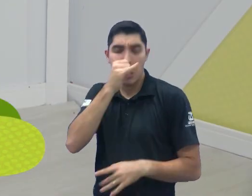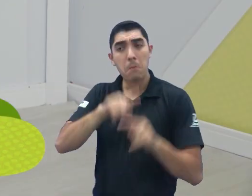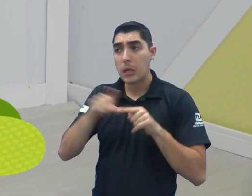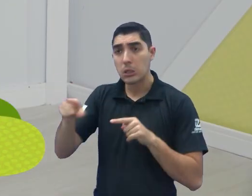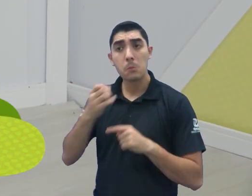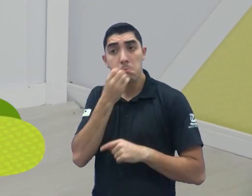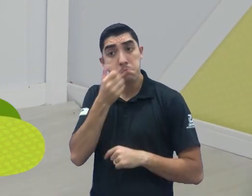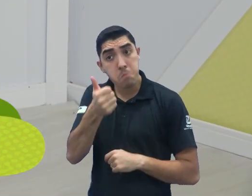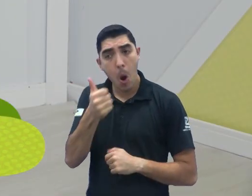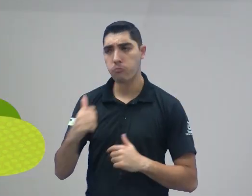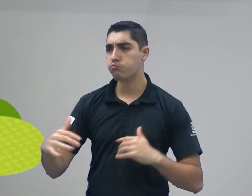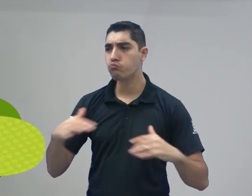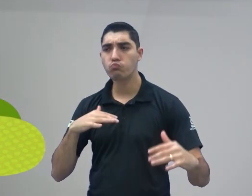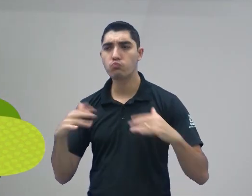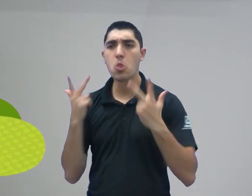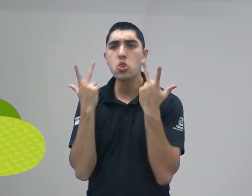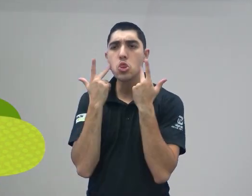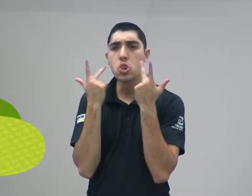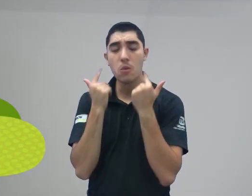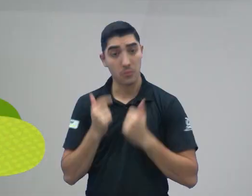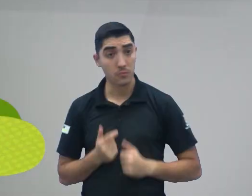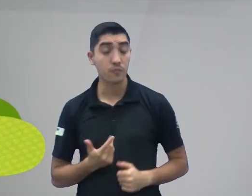partida normal até então, né? Eu acho que